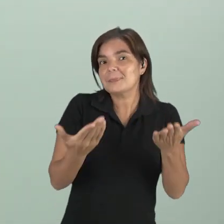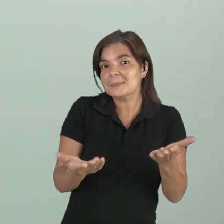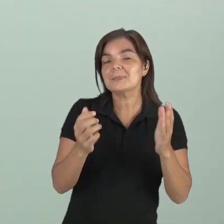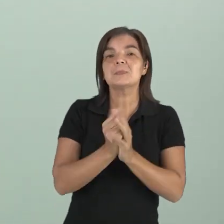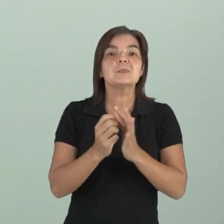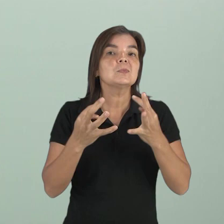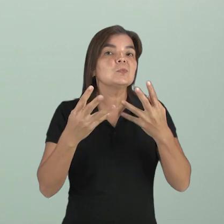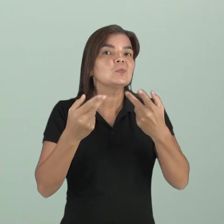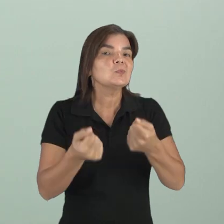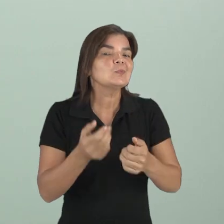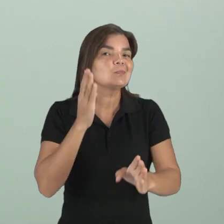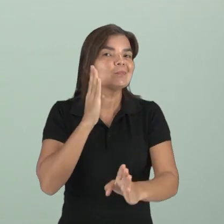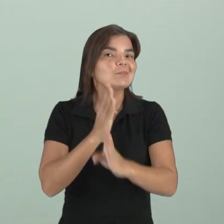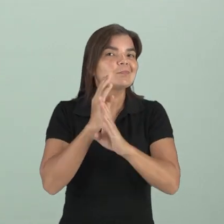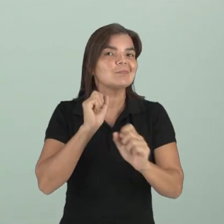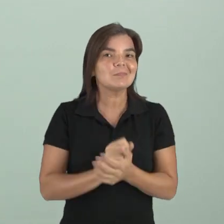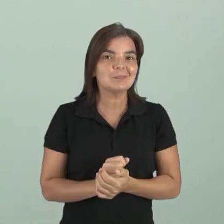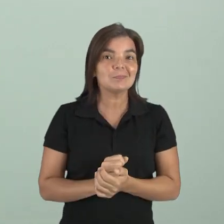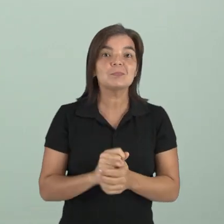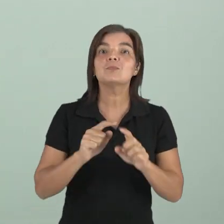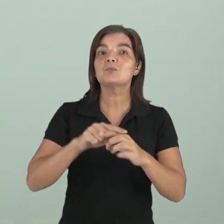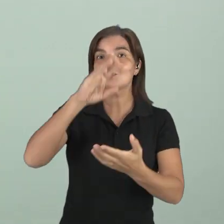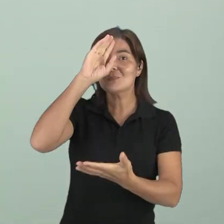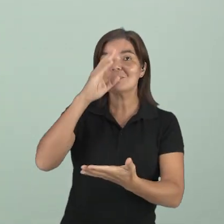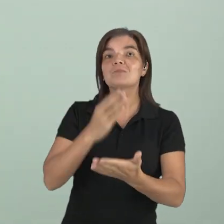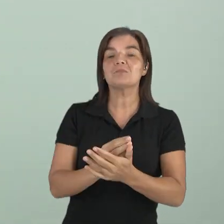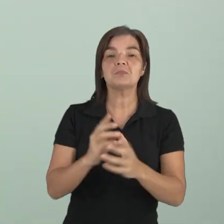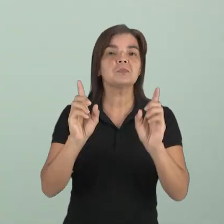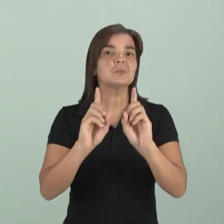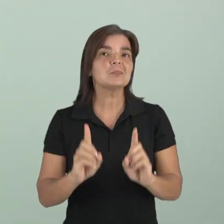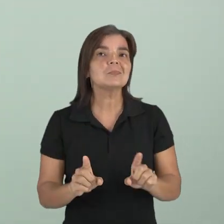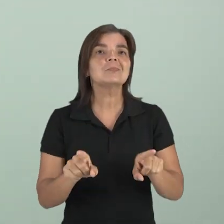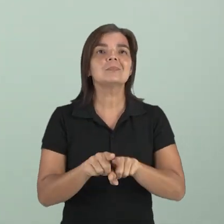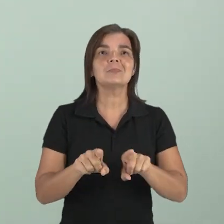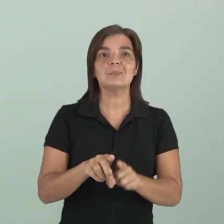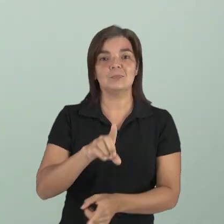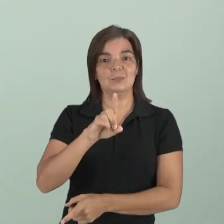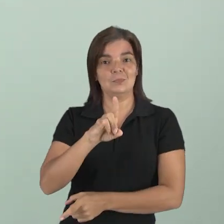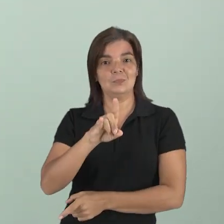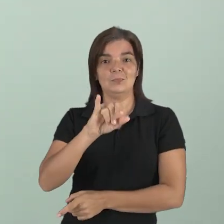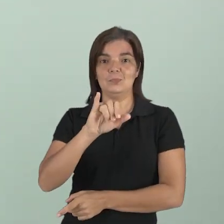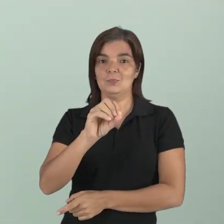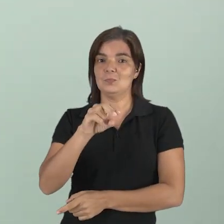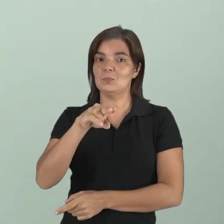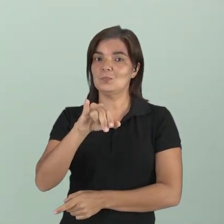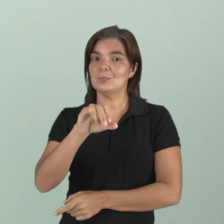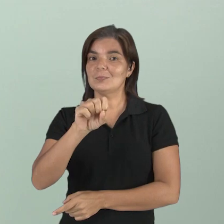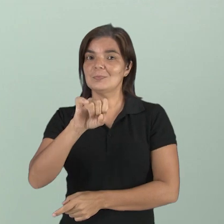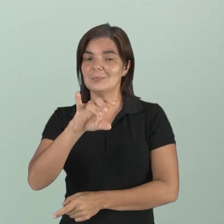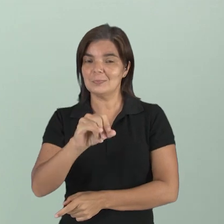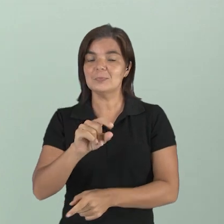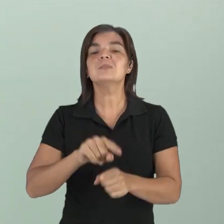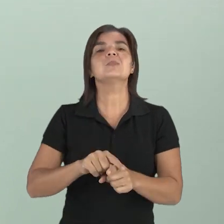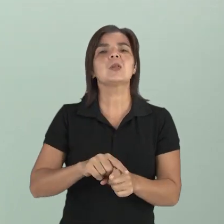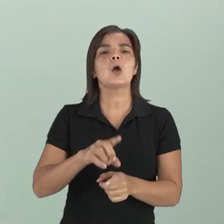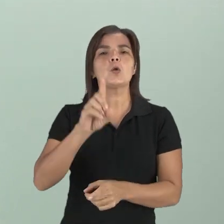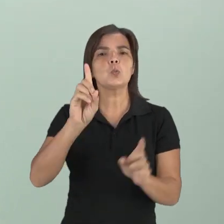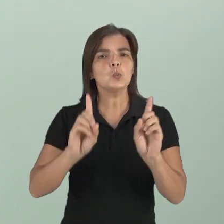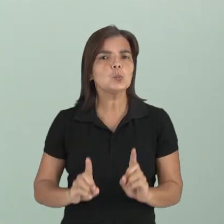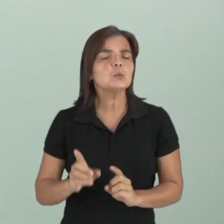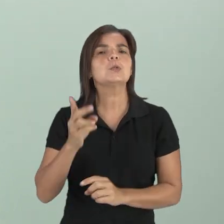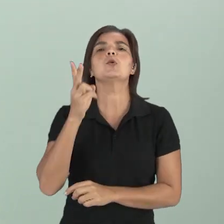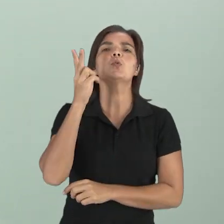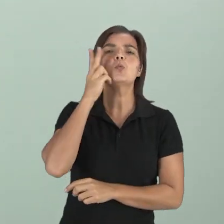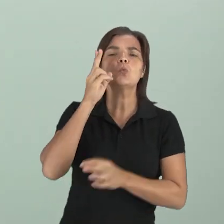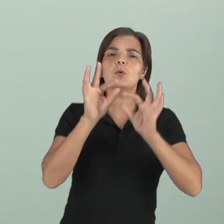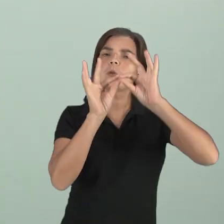E isso tudo, gente, por conta de uma crença num deus chamado Dionísio, que era o deus do vinho, era o deus